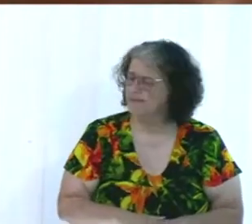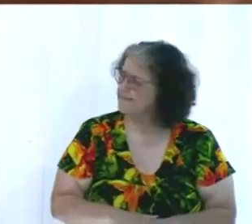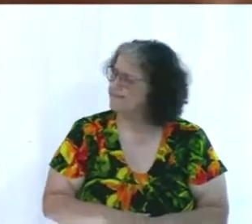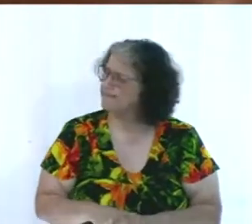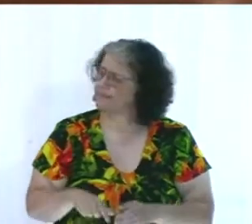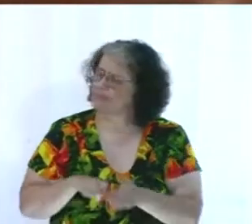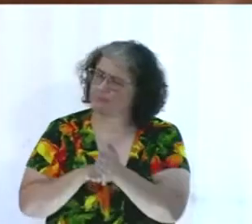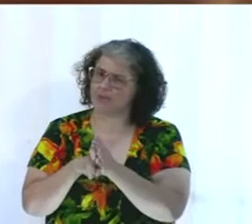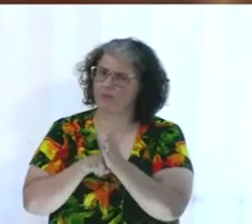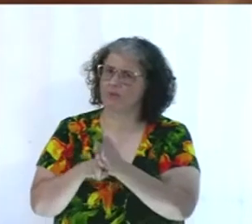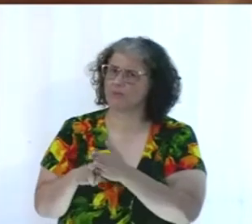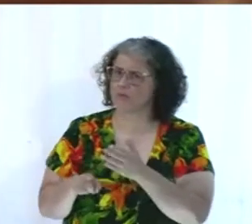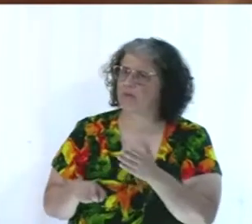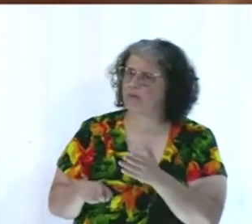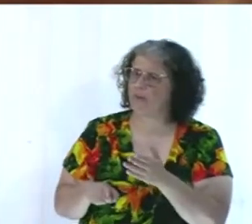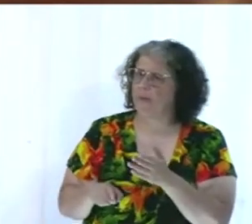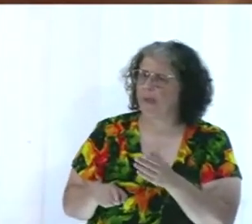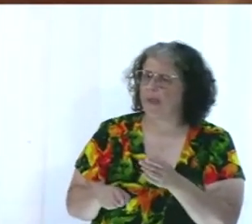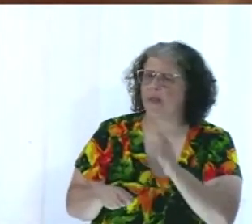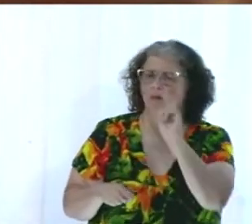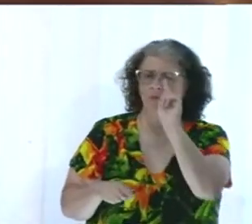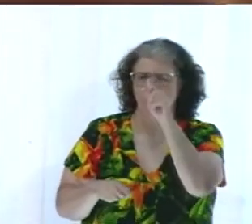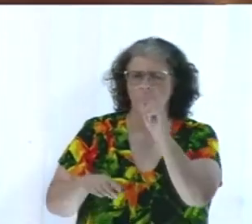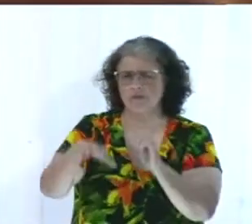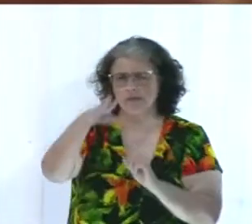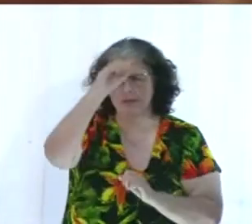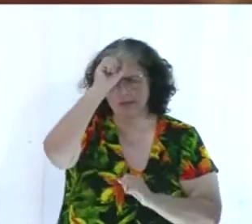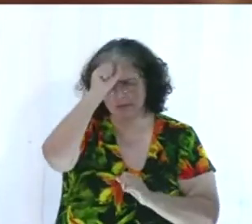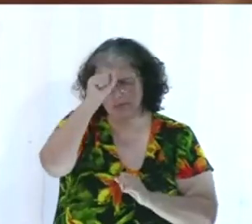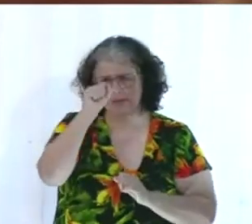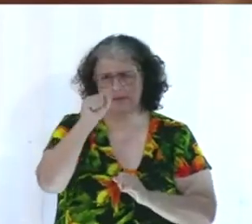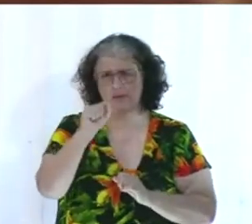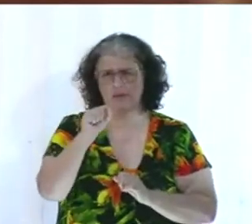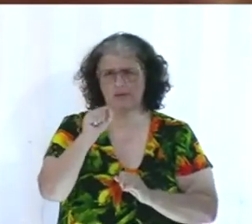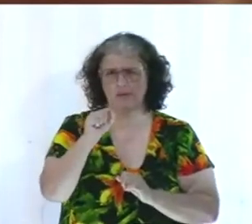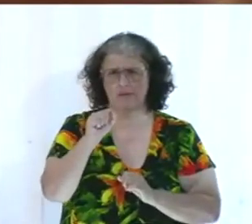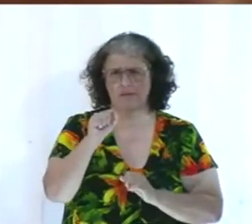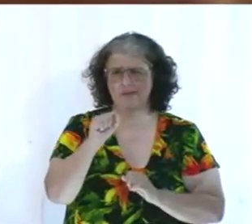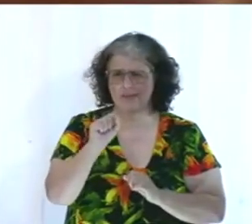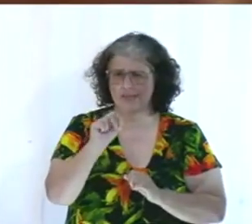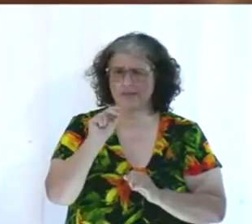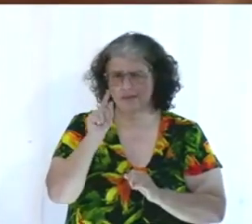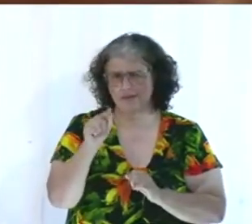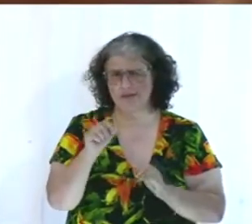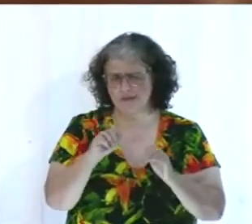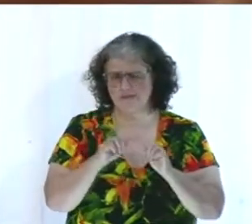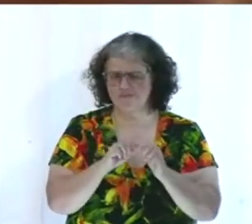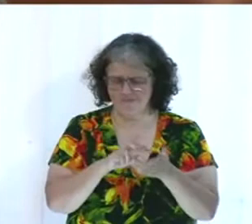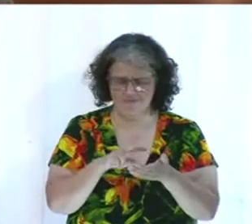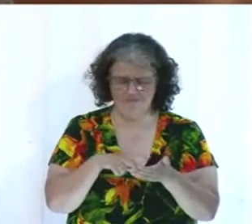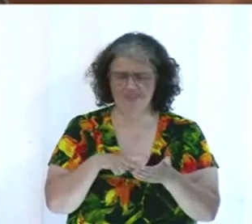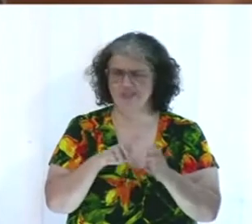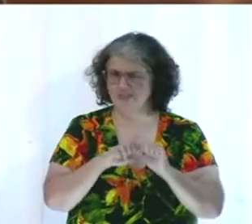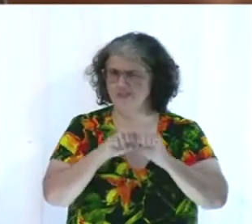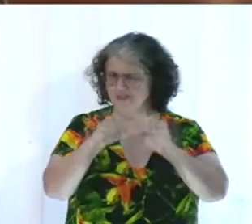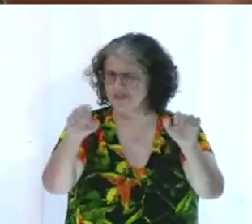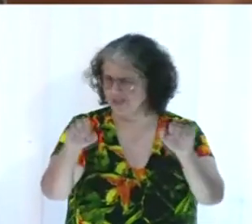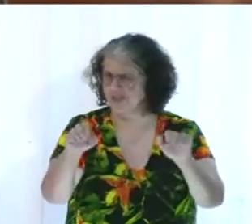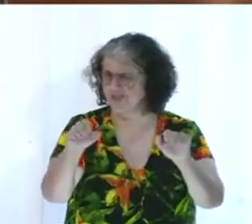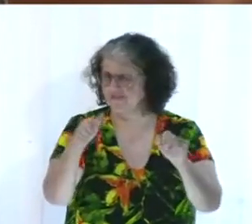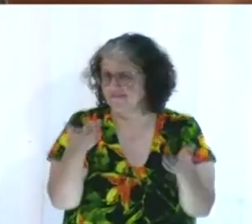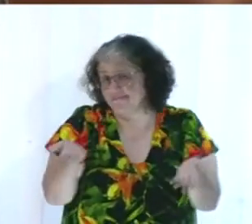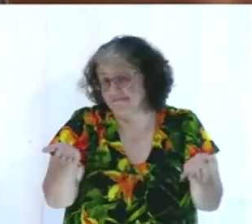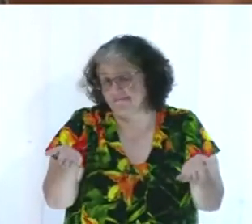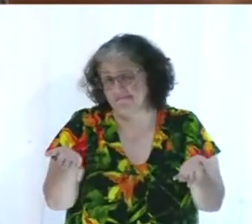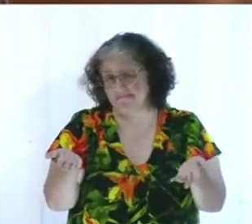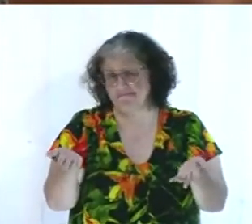evangelho. É coisa do homem, mas isso serve de alerta para nós também, para que continuemos firmes. Uma das perguntas que